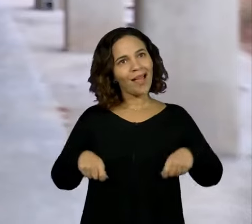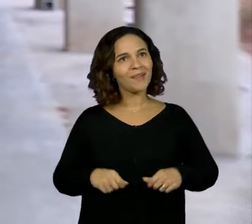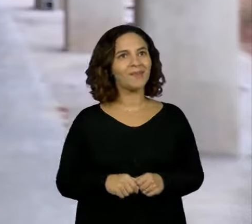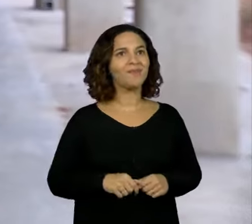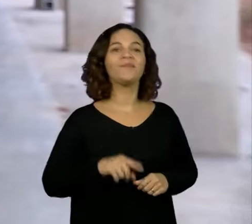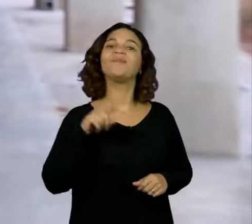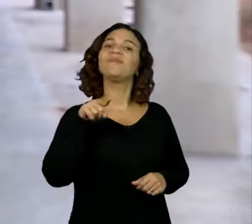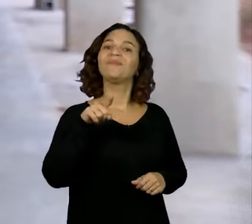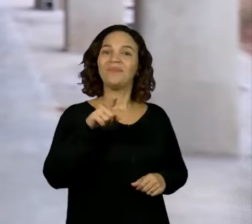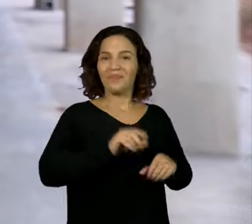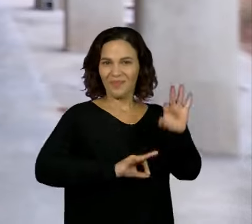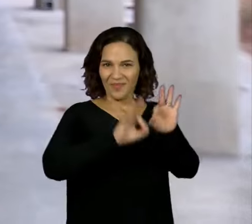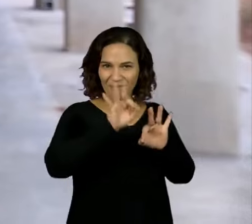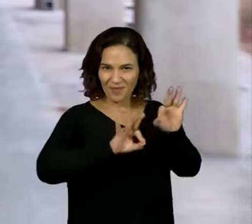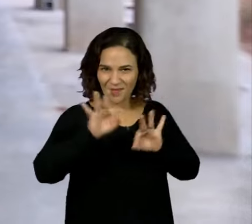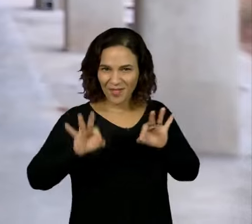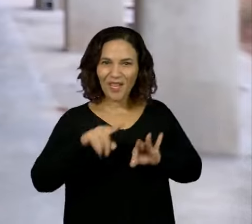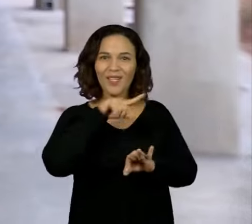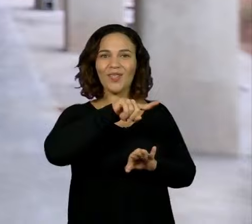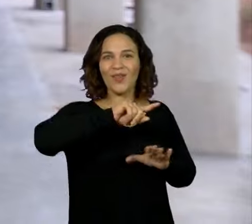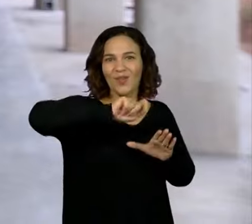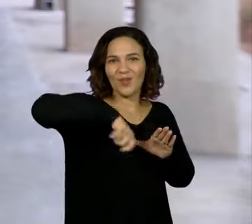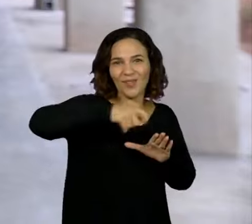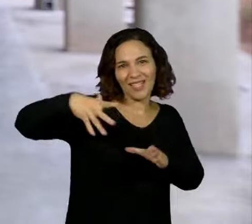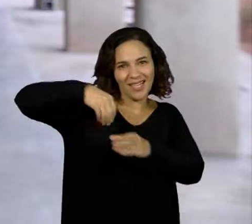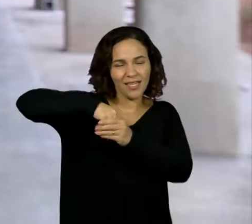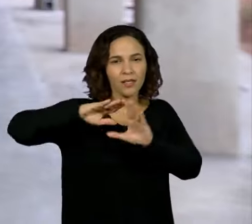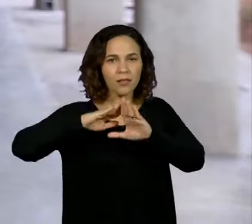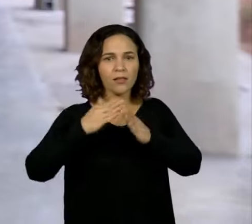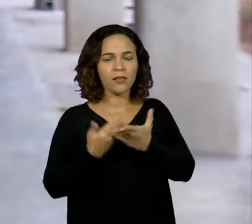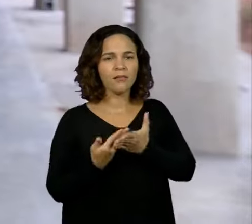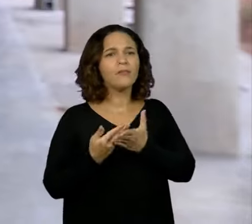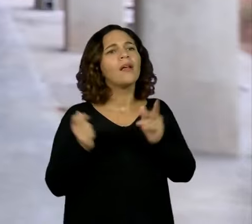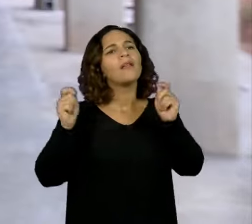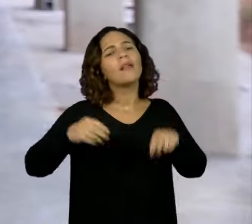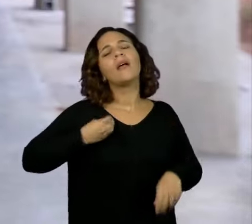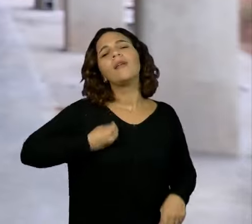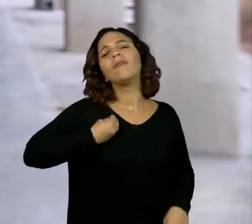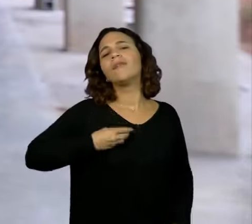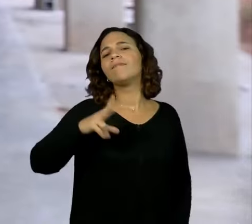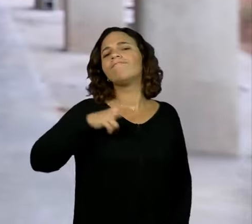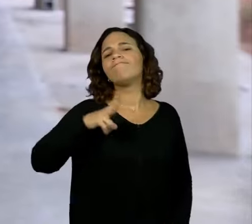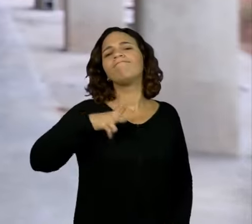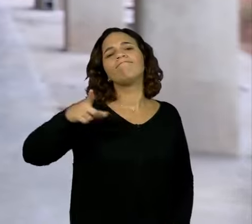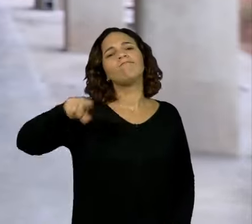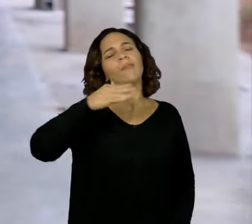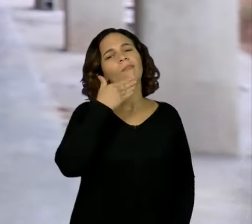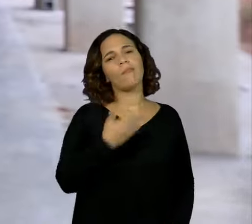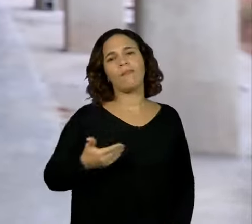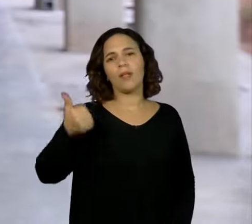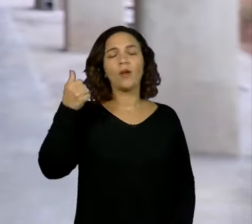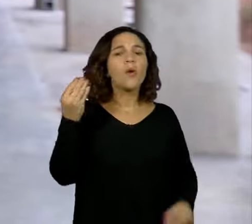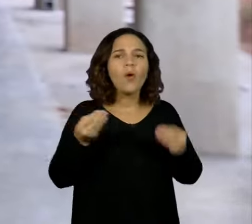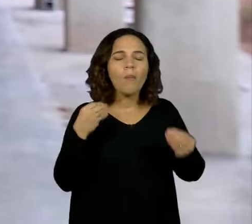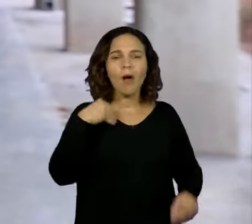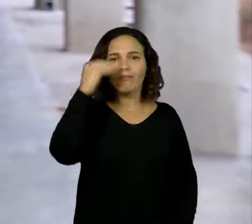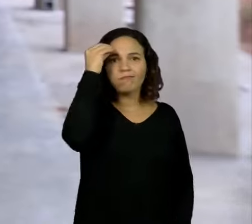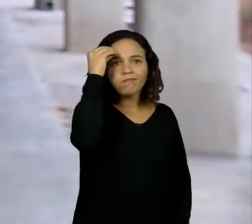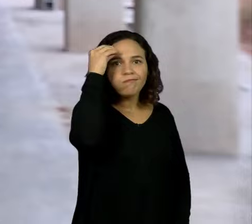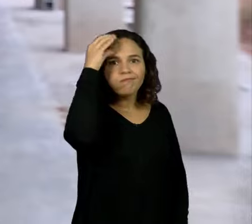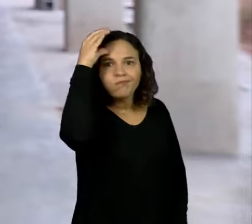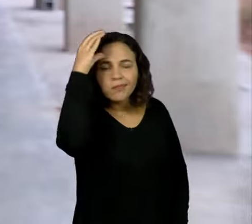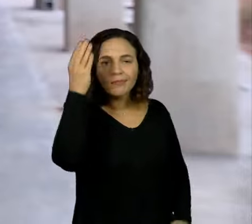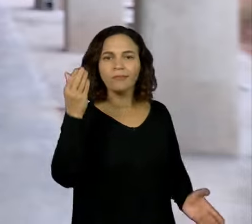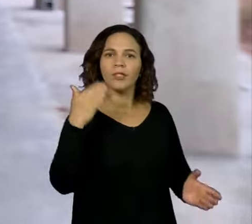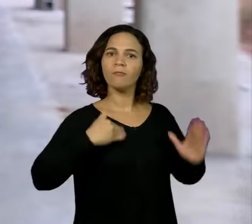Cozinha Escola, é uma forma que eles têm de melhorar a sua vida pessoal, através de conhecimento, de